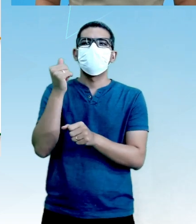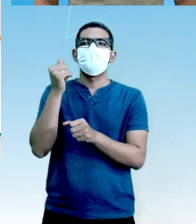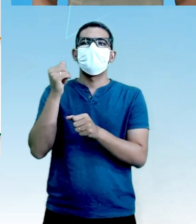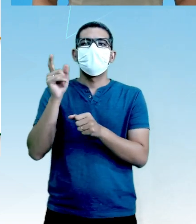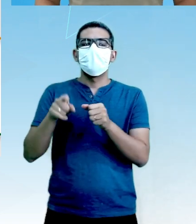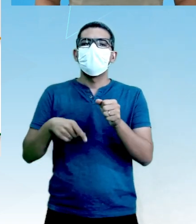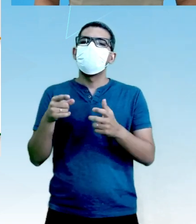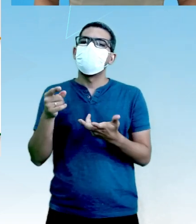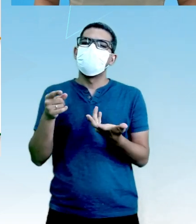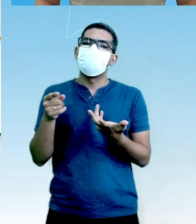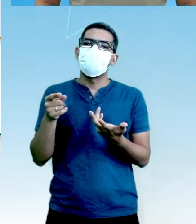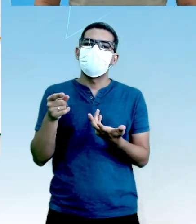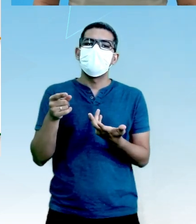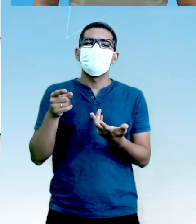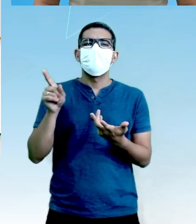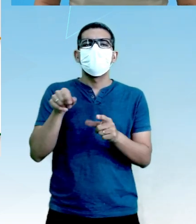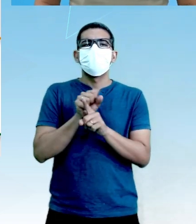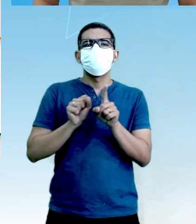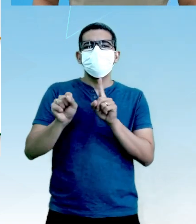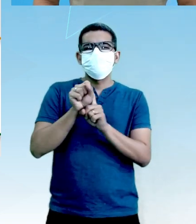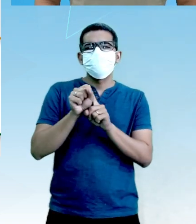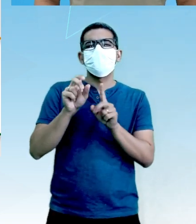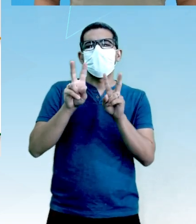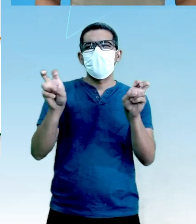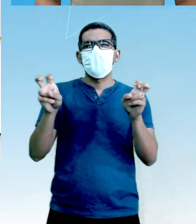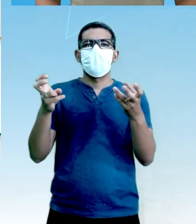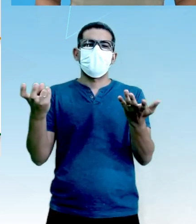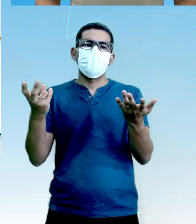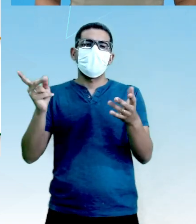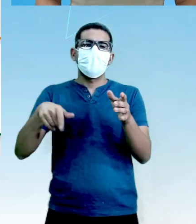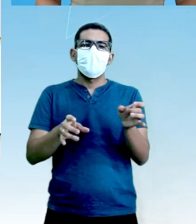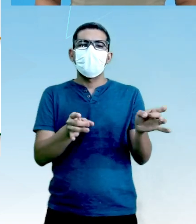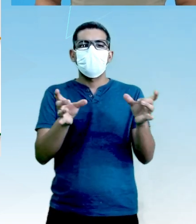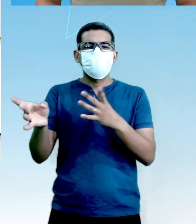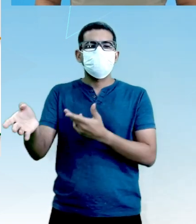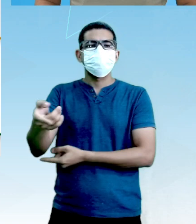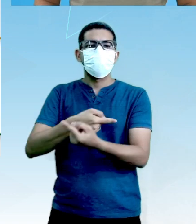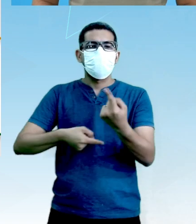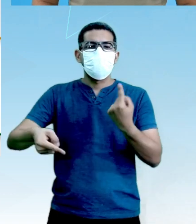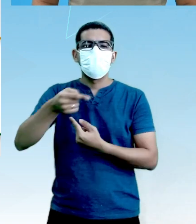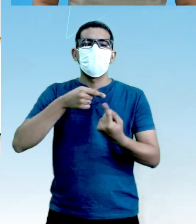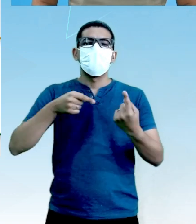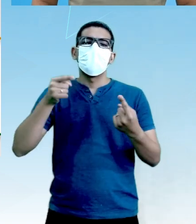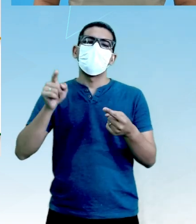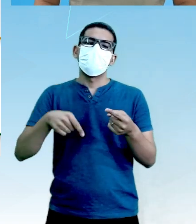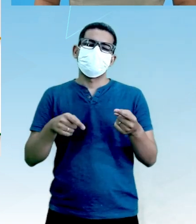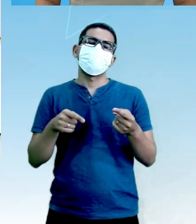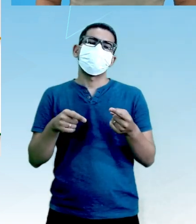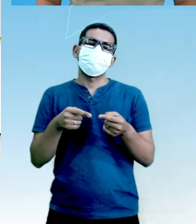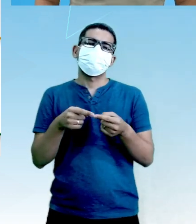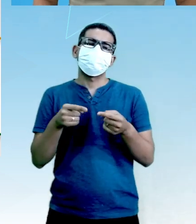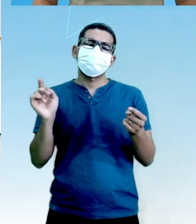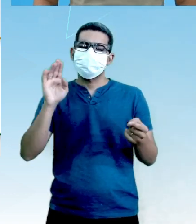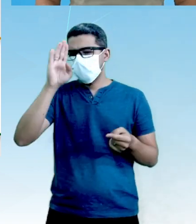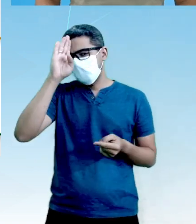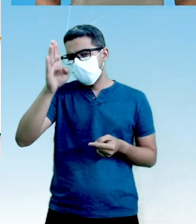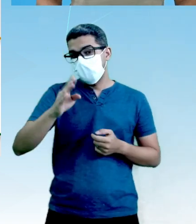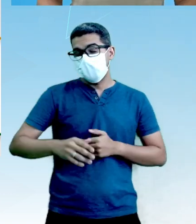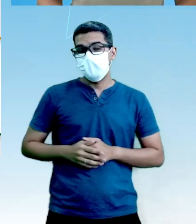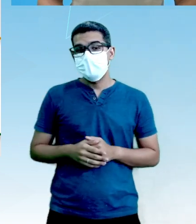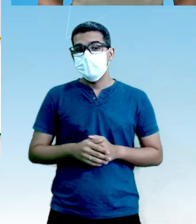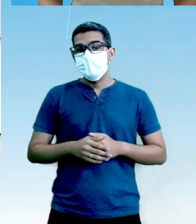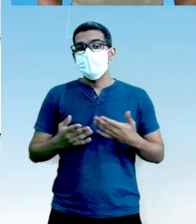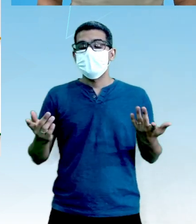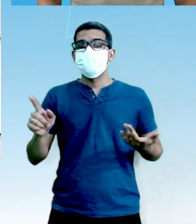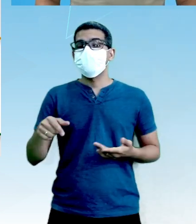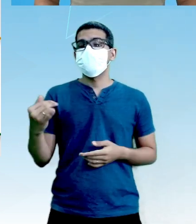aí de algo social, algo de venda e troca, de comercialização, principalmente. Então ele